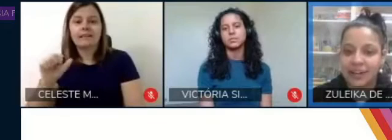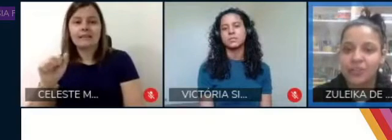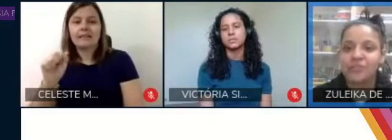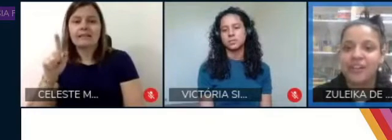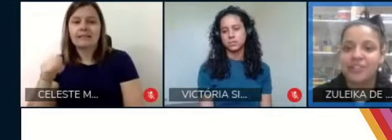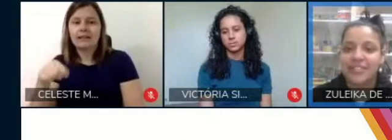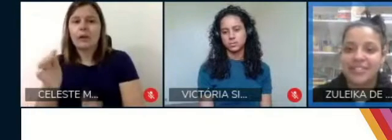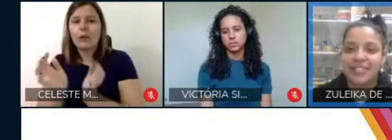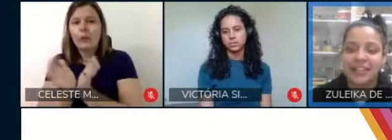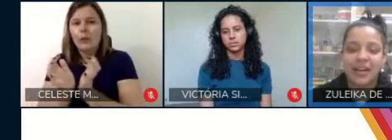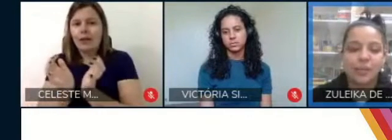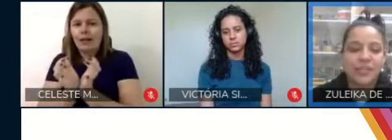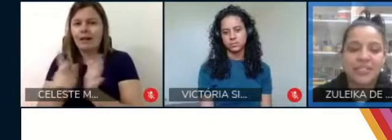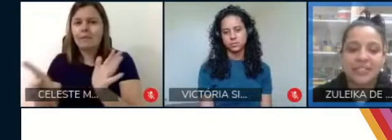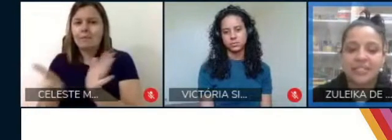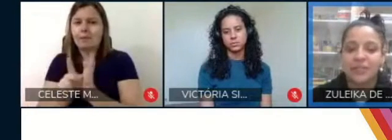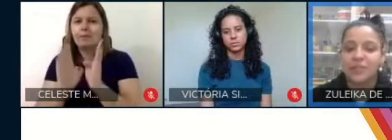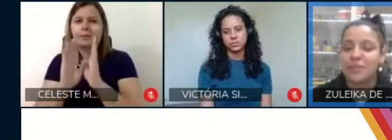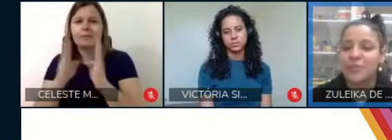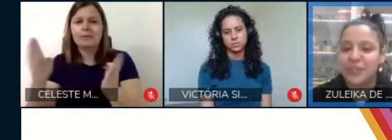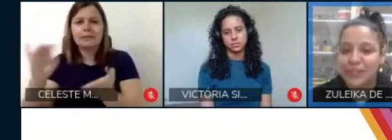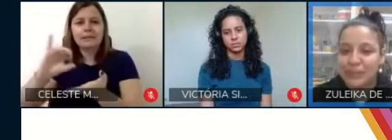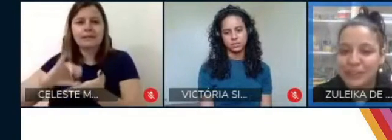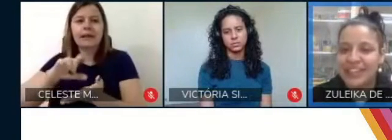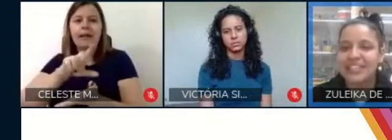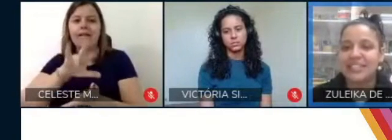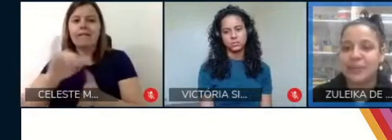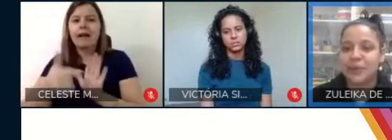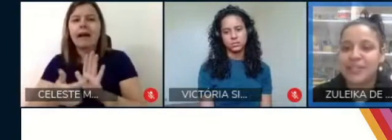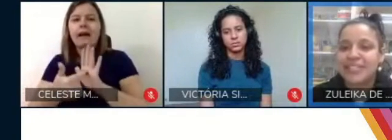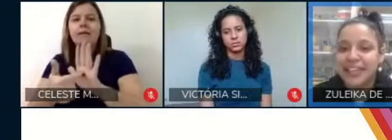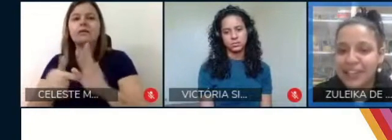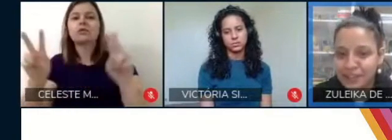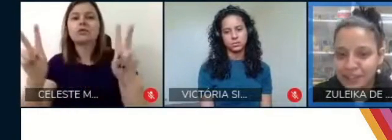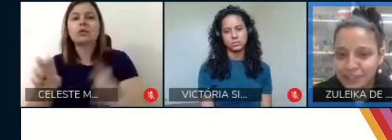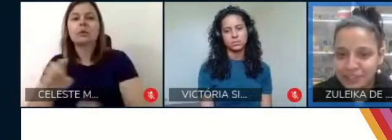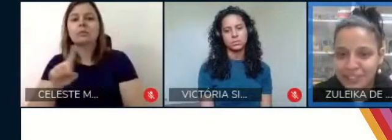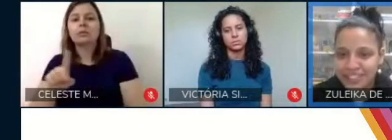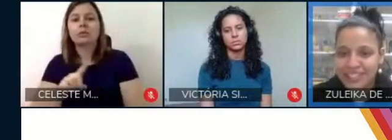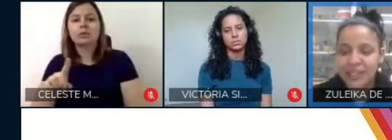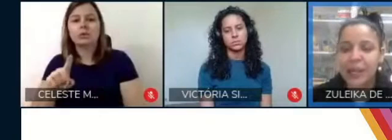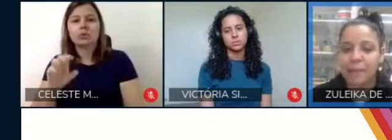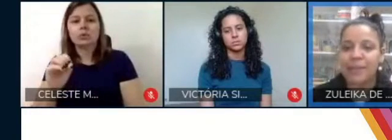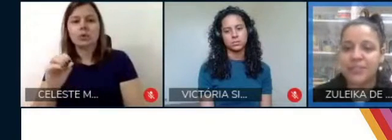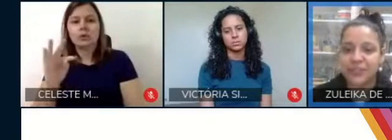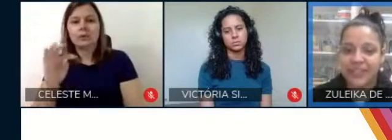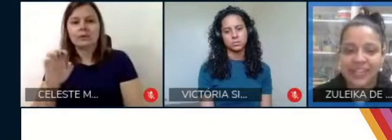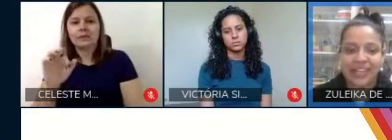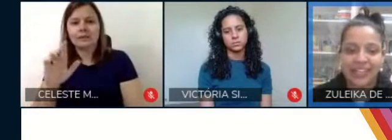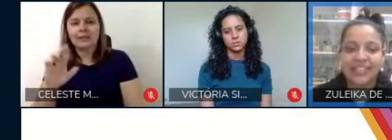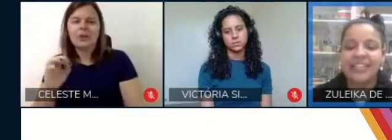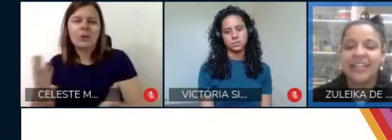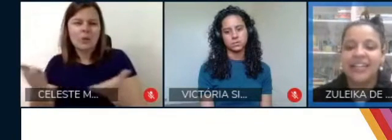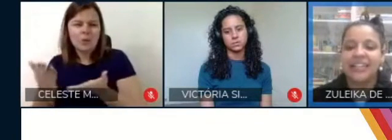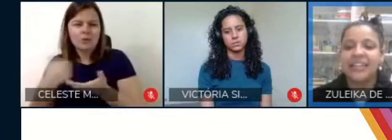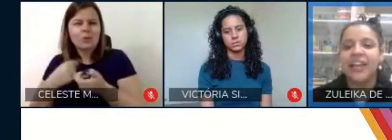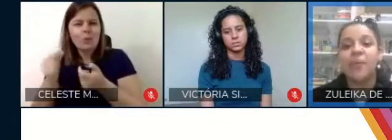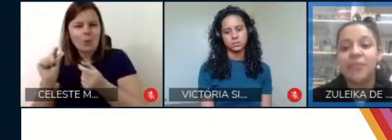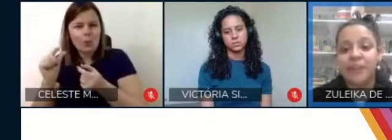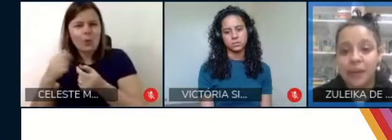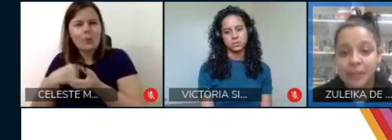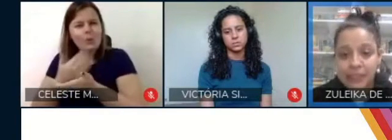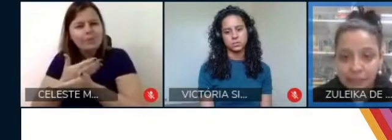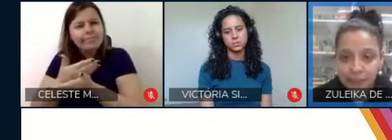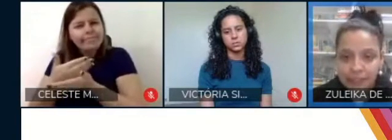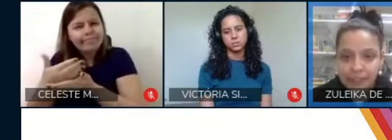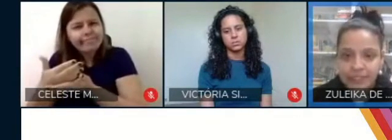Biblioteca Central, vai fazer a apresentação sobre o Zotero, que é esse que eu iniciei hoje com vocês, mencionei ali, né,